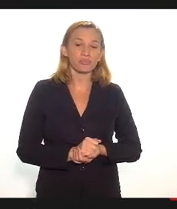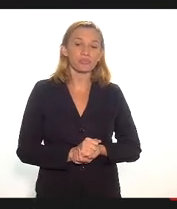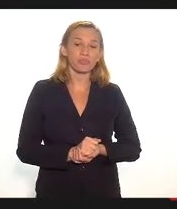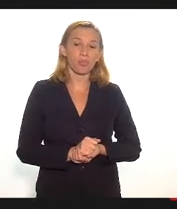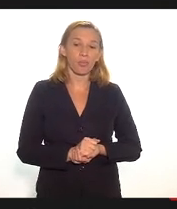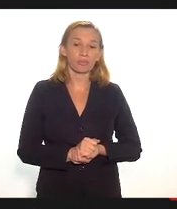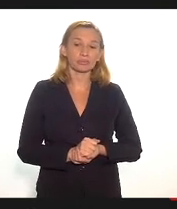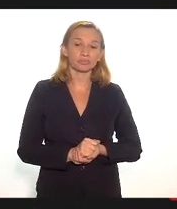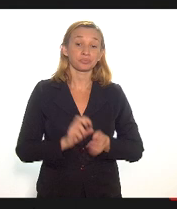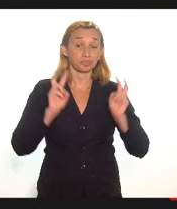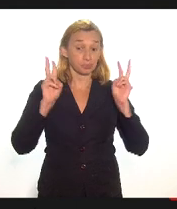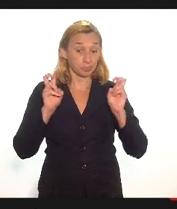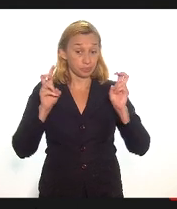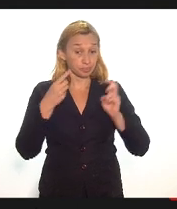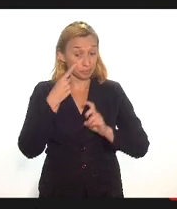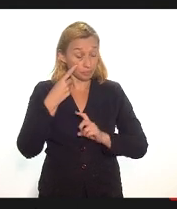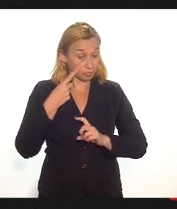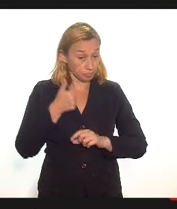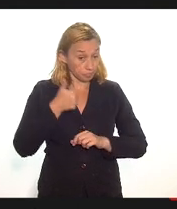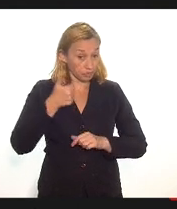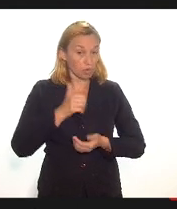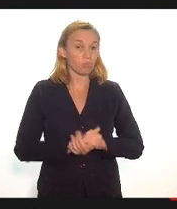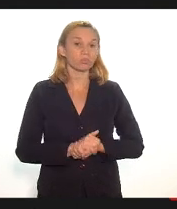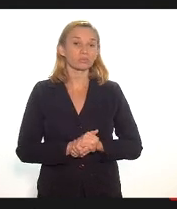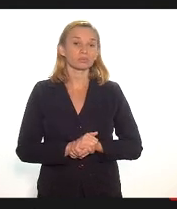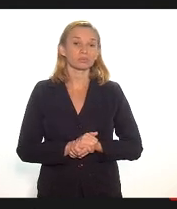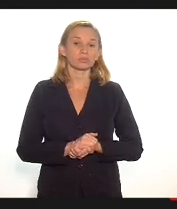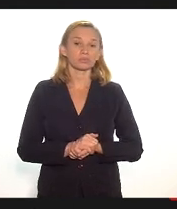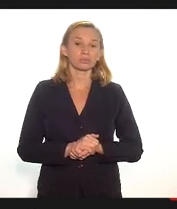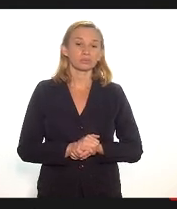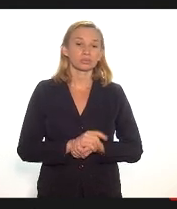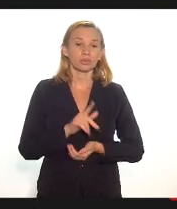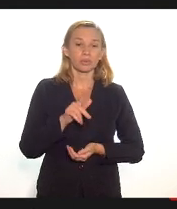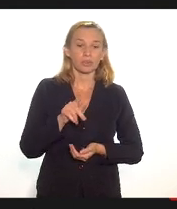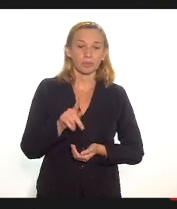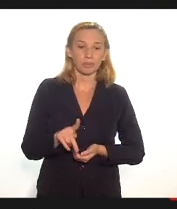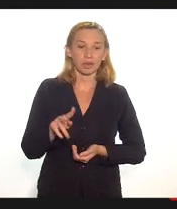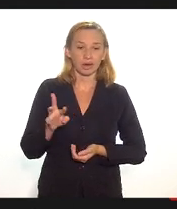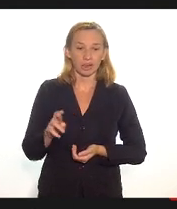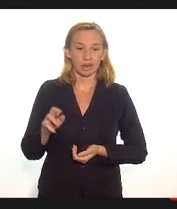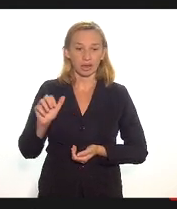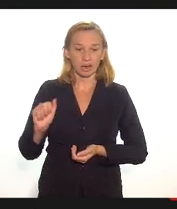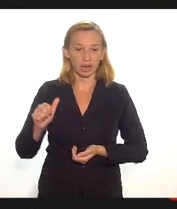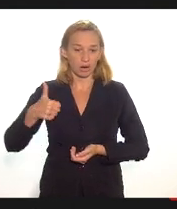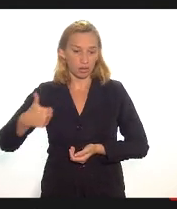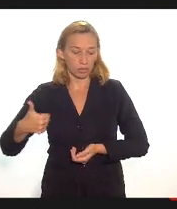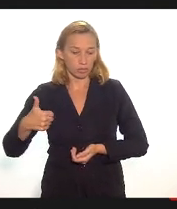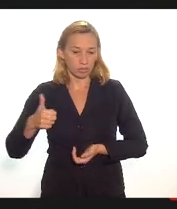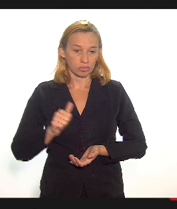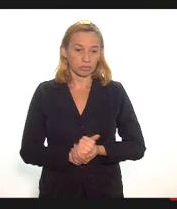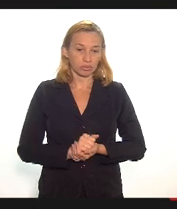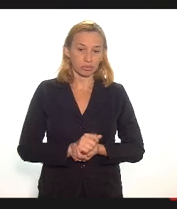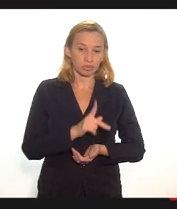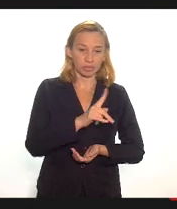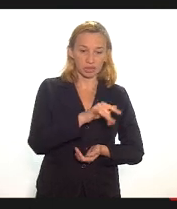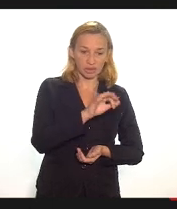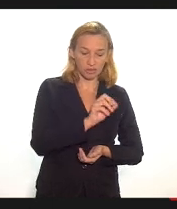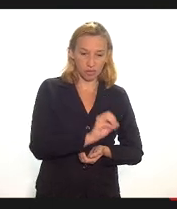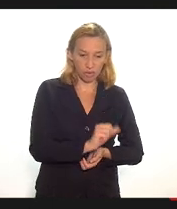questão para ser olhada. Né? Essa PRA1, eu botei aí, é uma plataforma